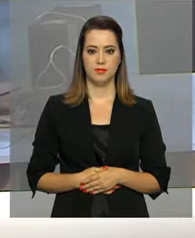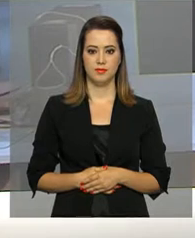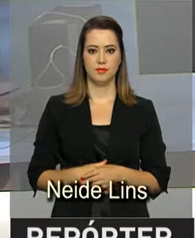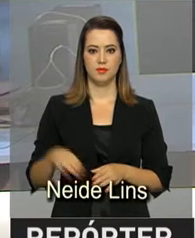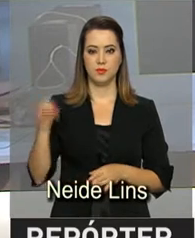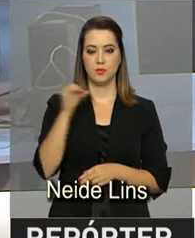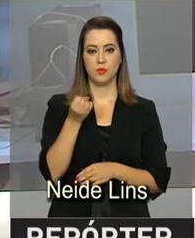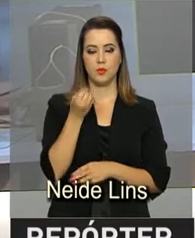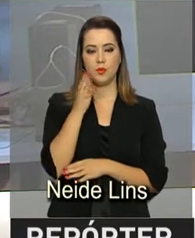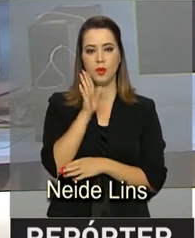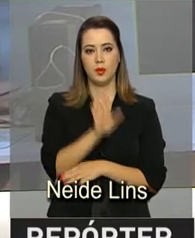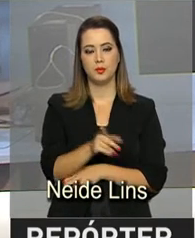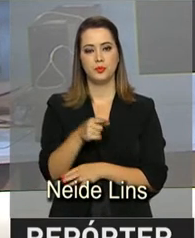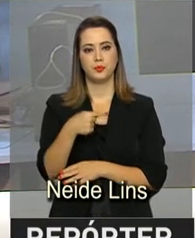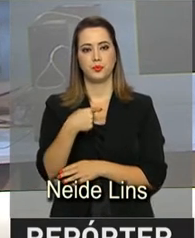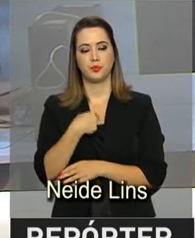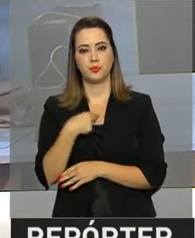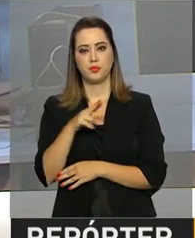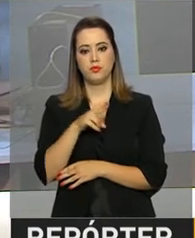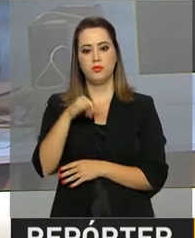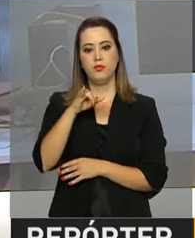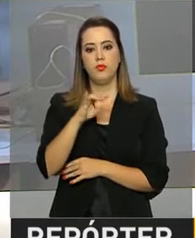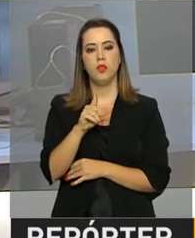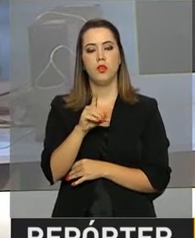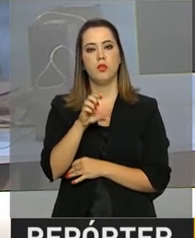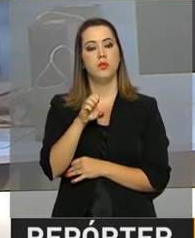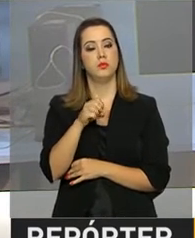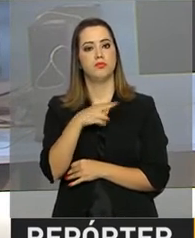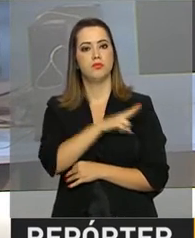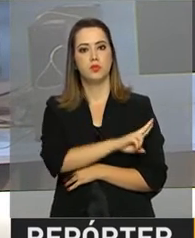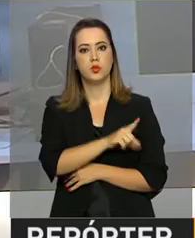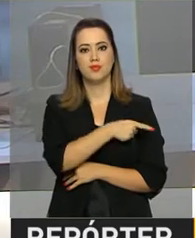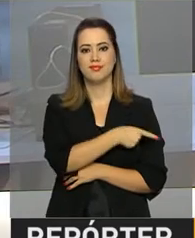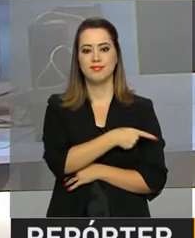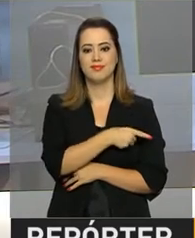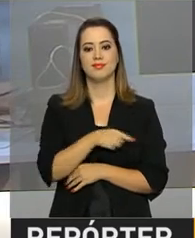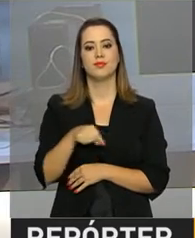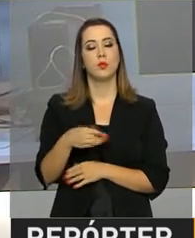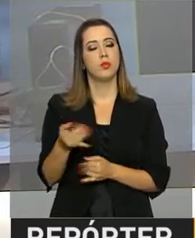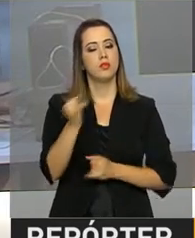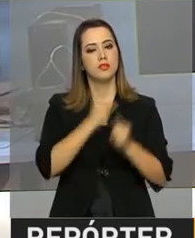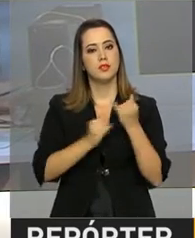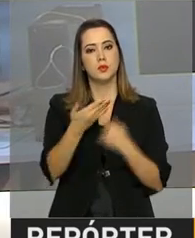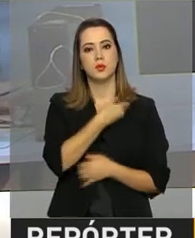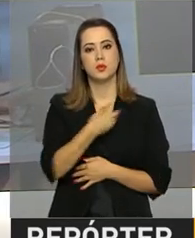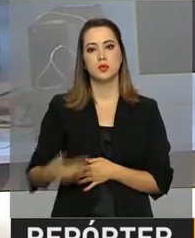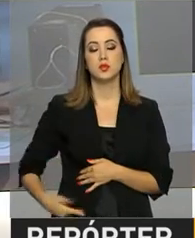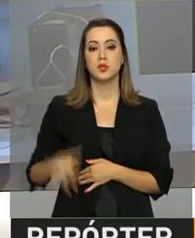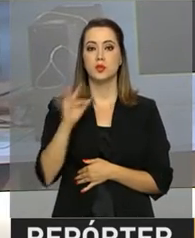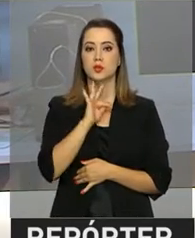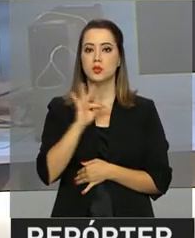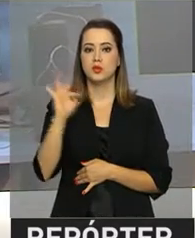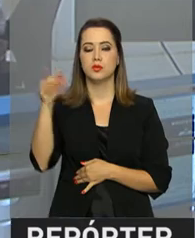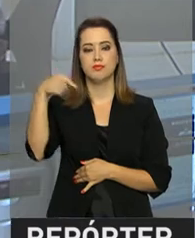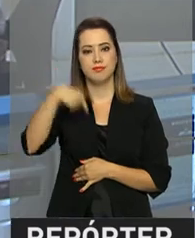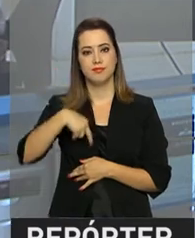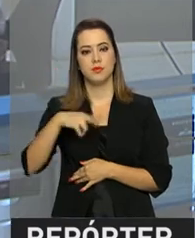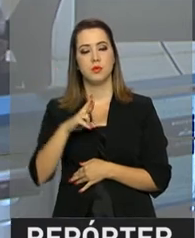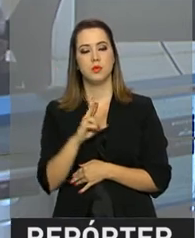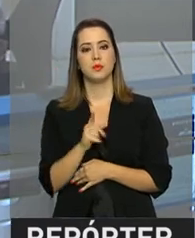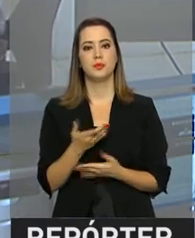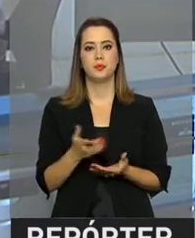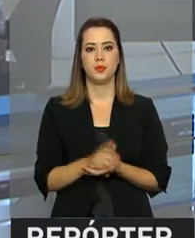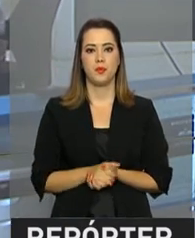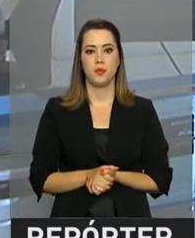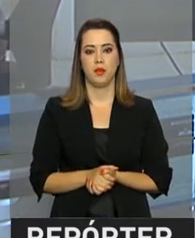Olá, boa tarde, eu sou José Luiz Filho e a partir de agora trago para você as informações do governo federal aqui no Repórter NBR.